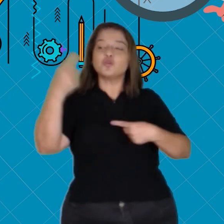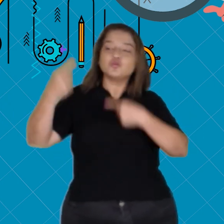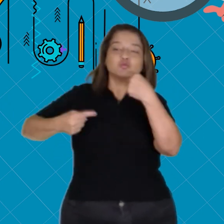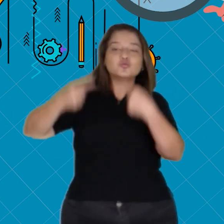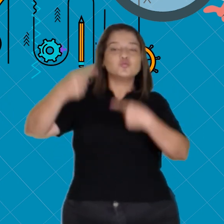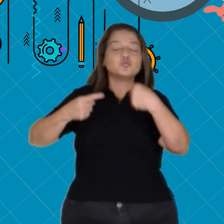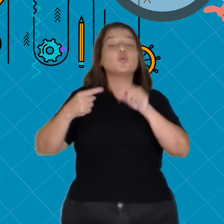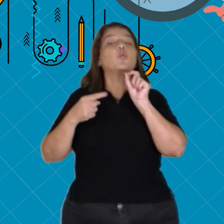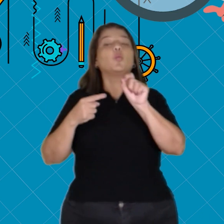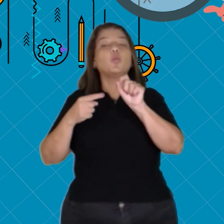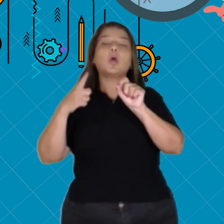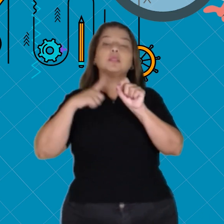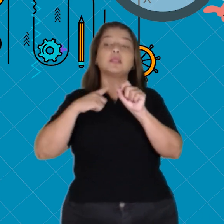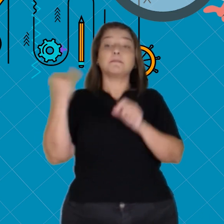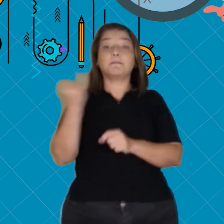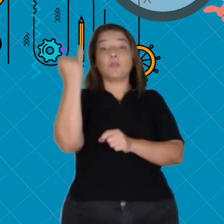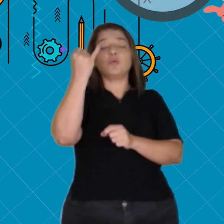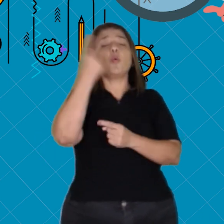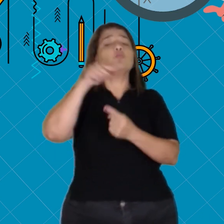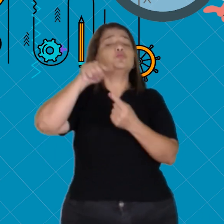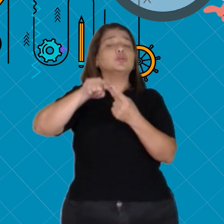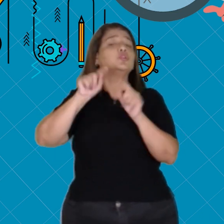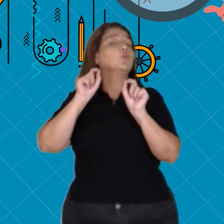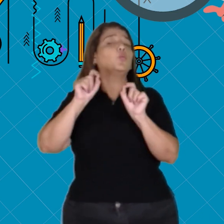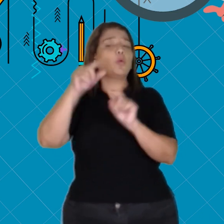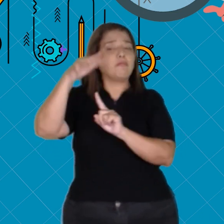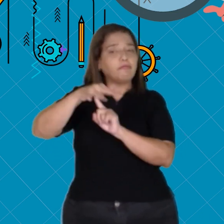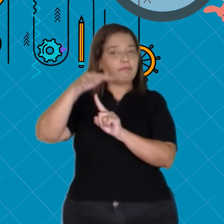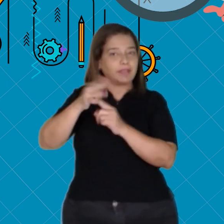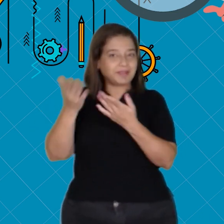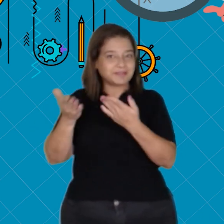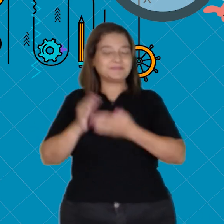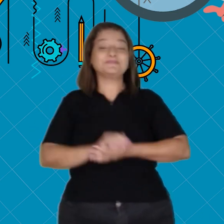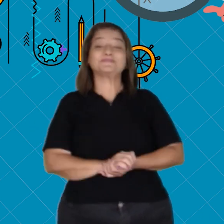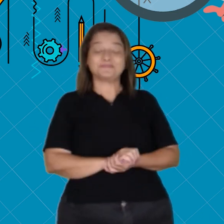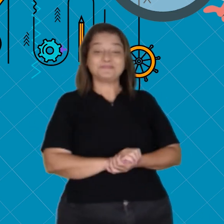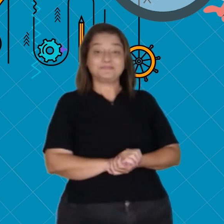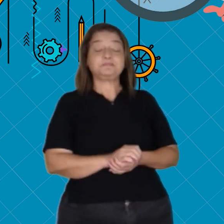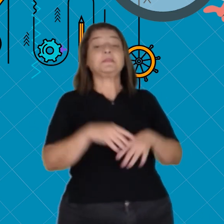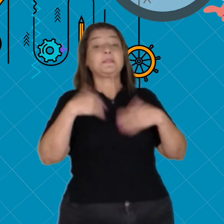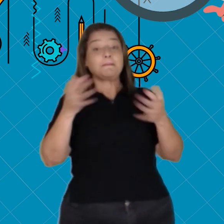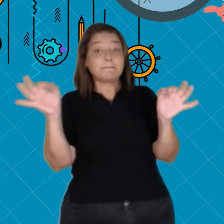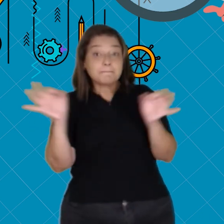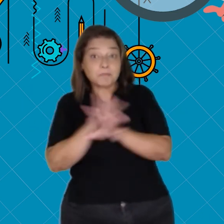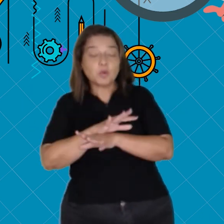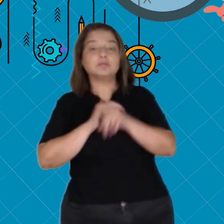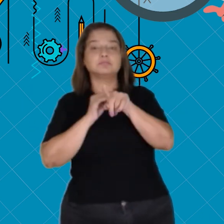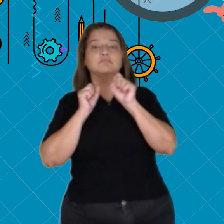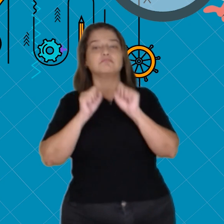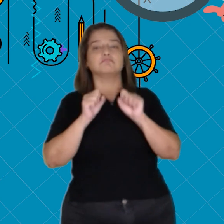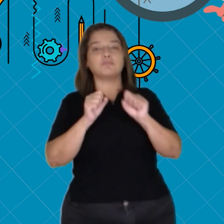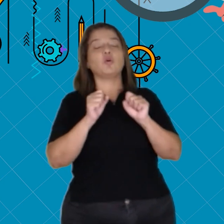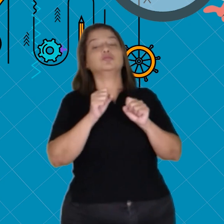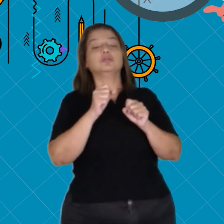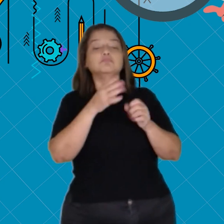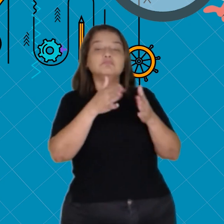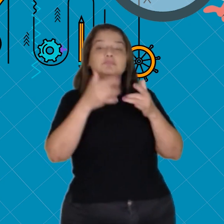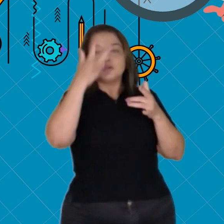importância e os objetivos dessas feiras. Em seguida, peça aos estudantes que, em